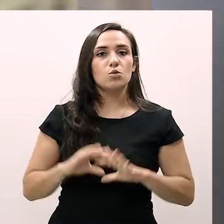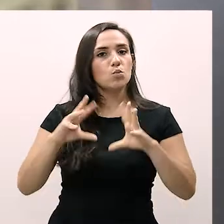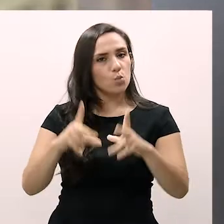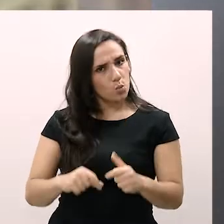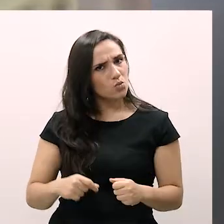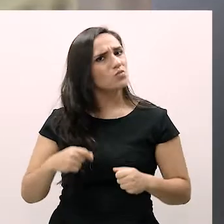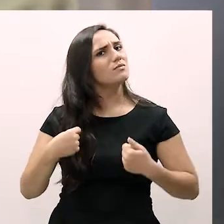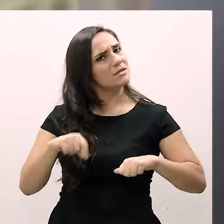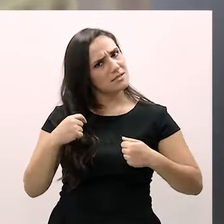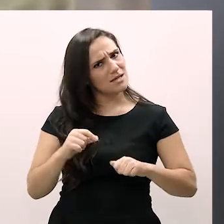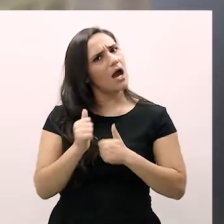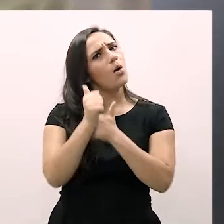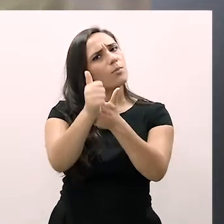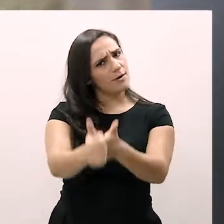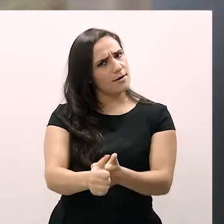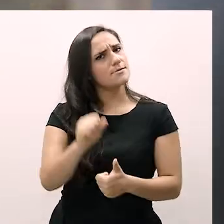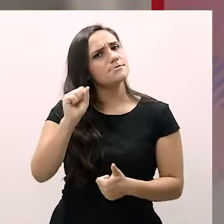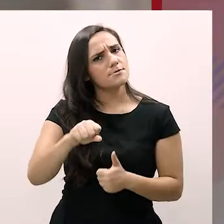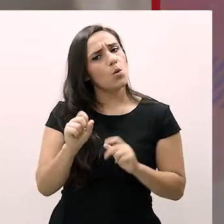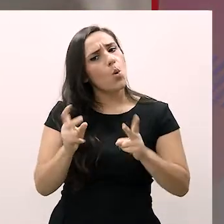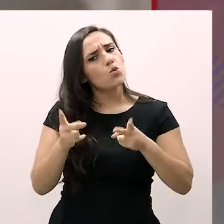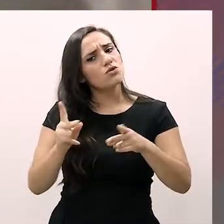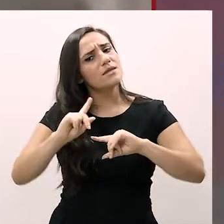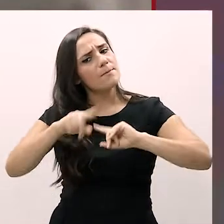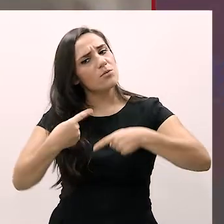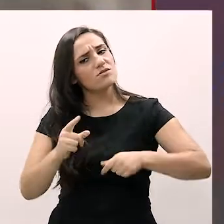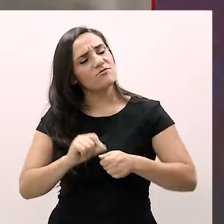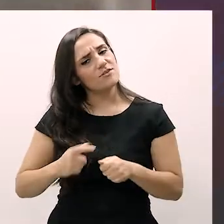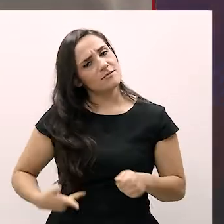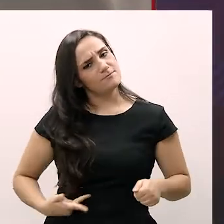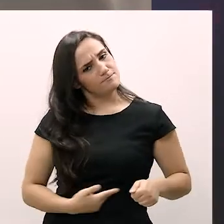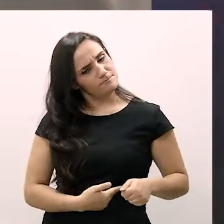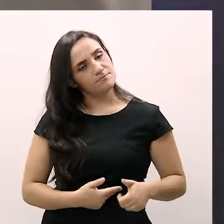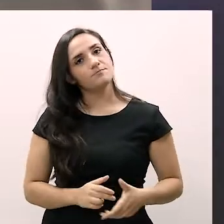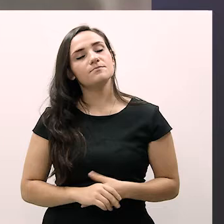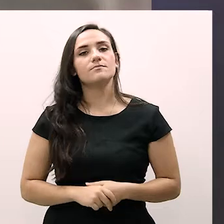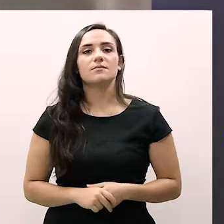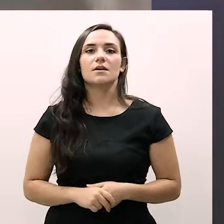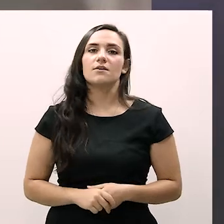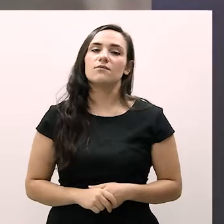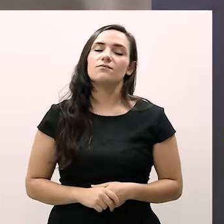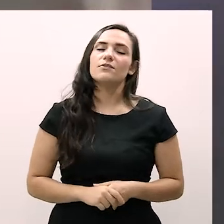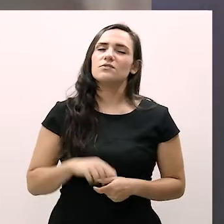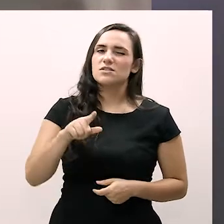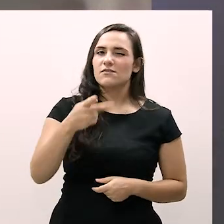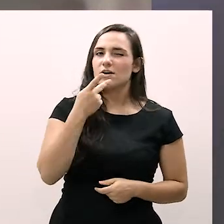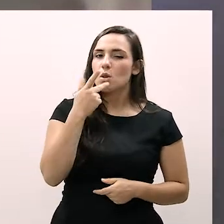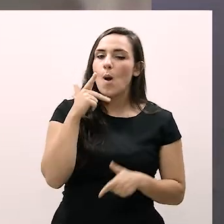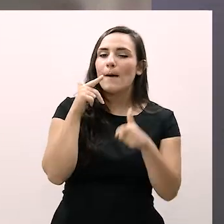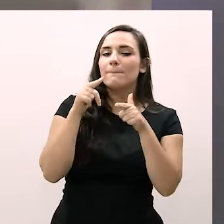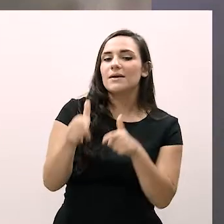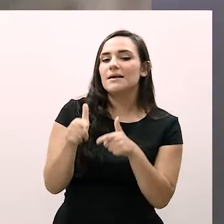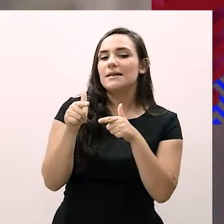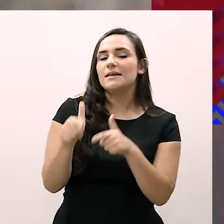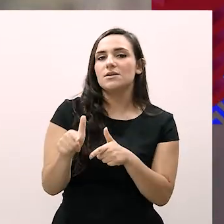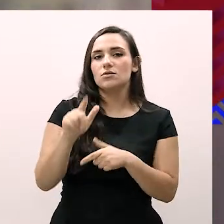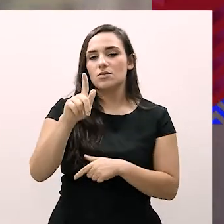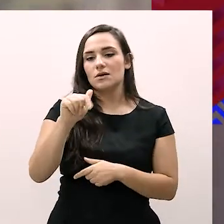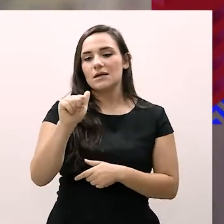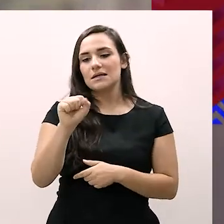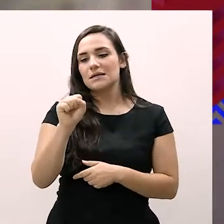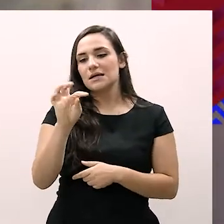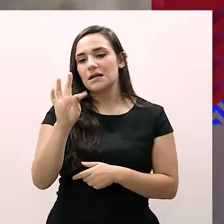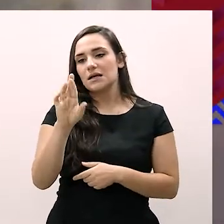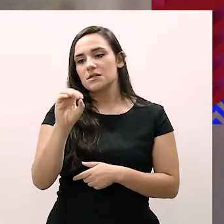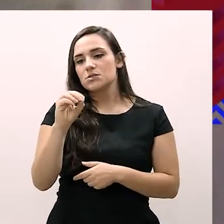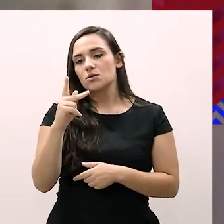falou em questão de nome na cirurgia bariátrica, gastroplastia, redução do estômago, o que